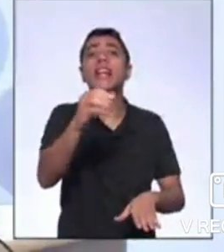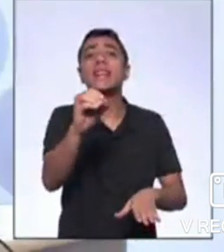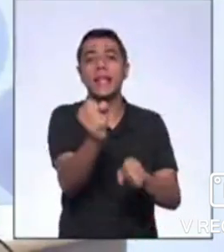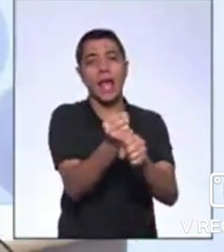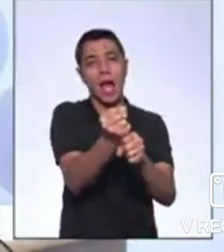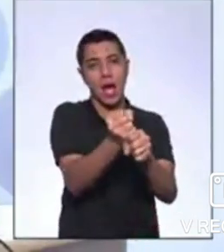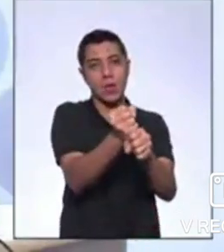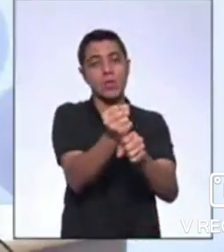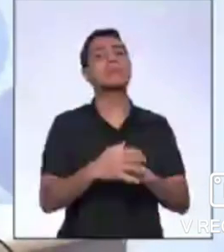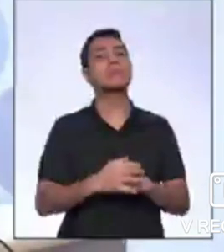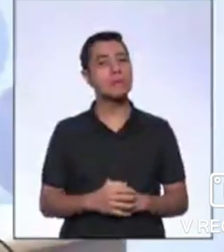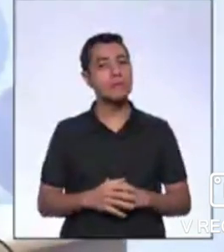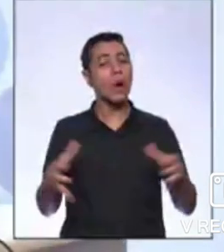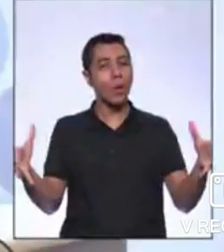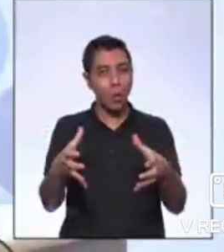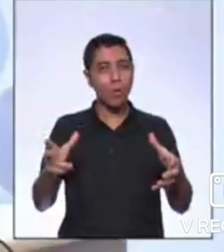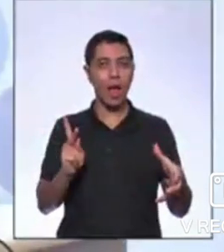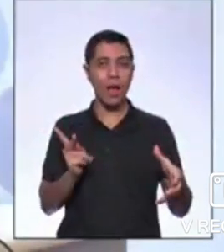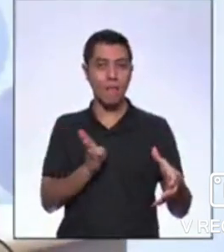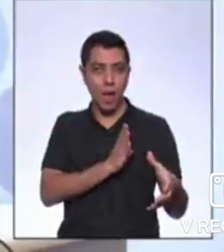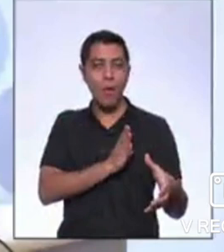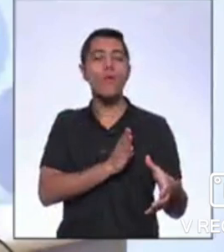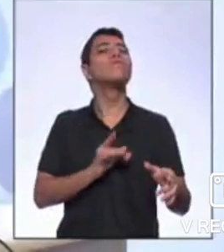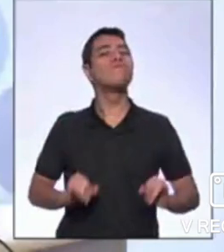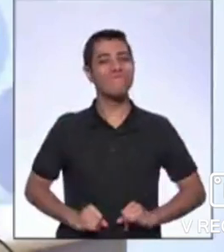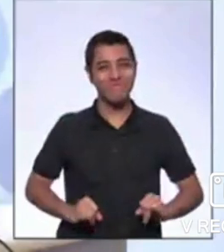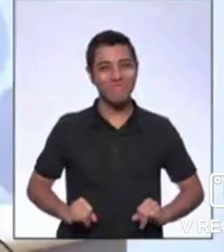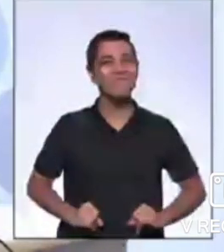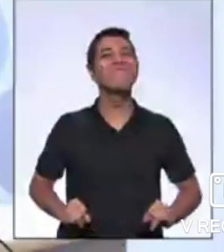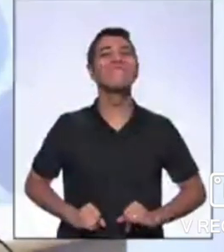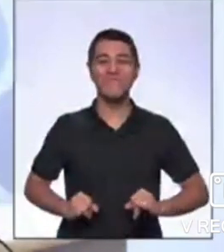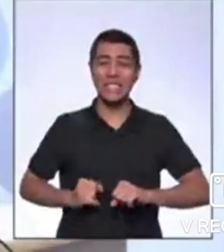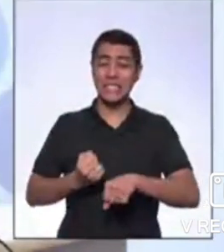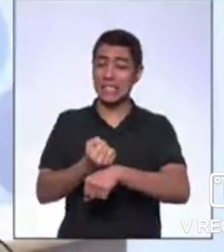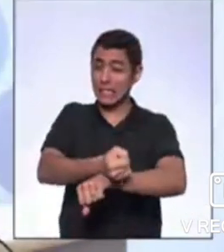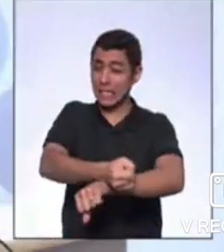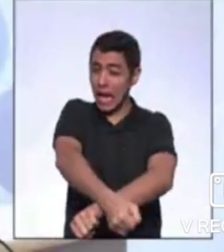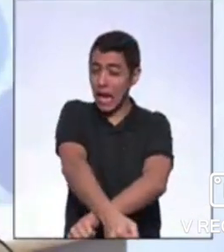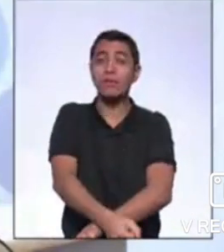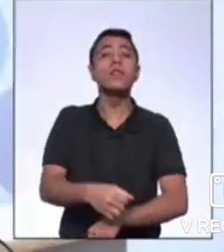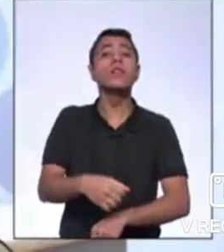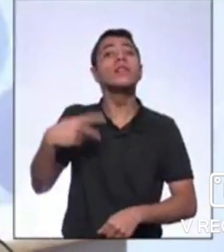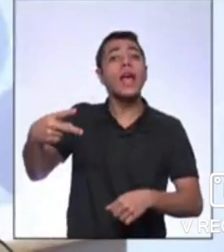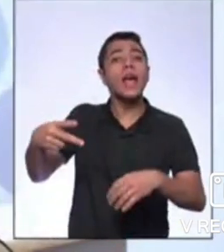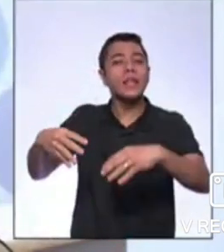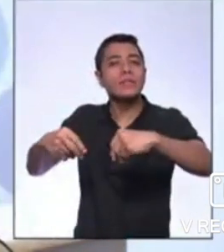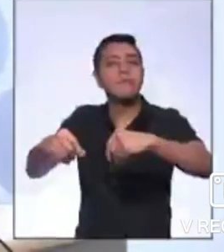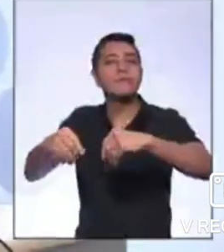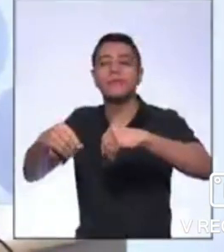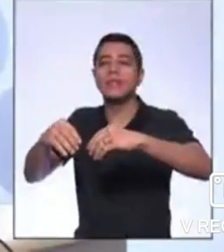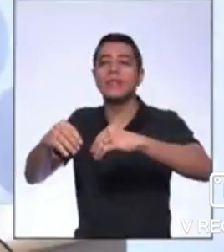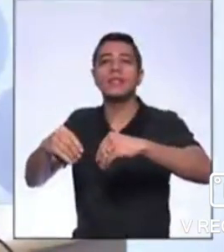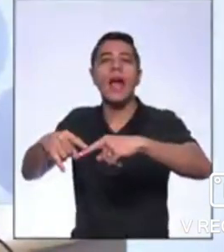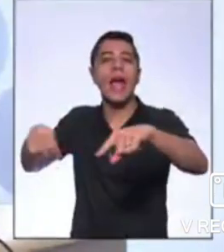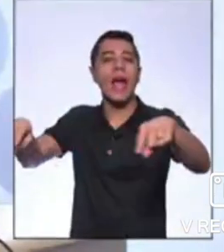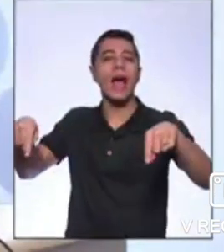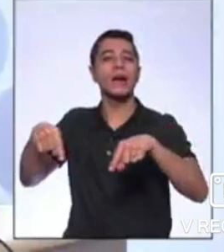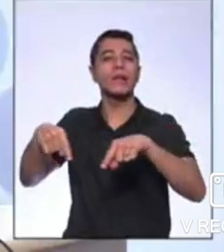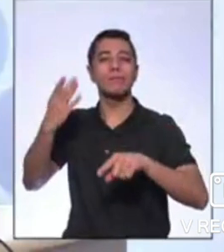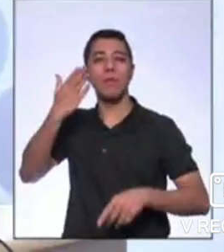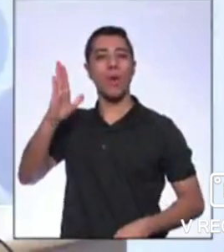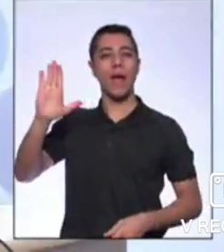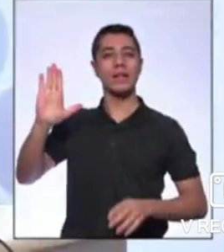cooptados de alguma forma, escravizados, retirados da tal da terra prometida. Então, esse território sempre foi uma questão